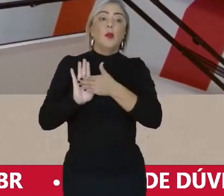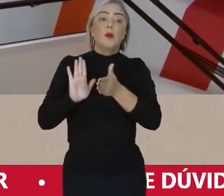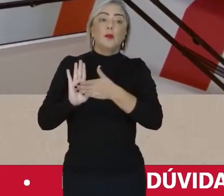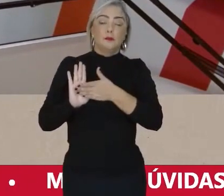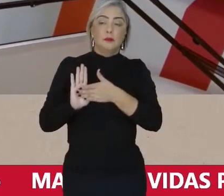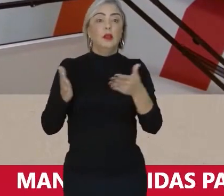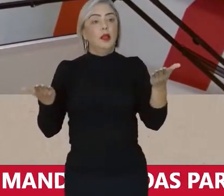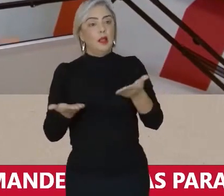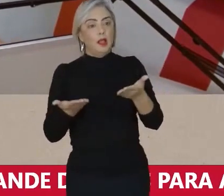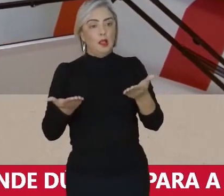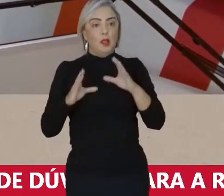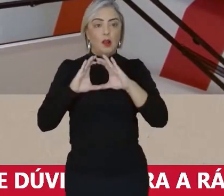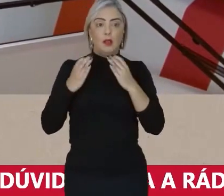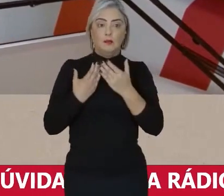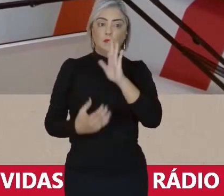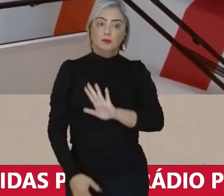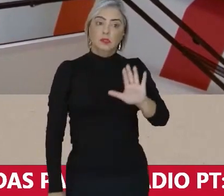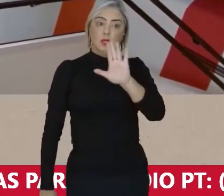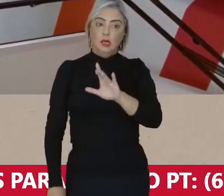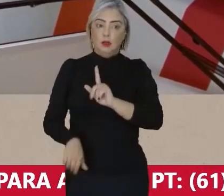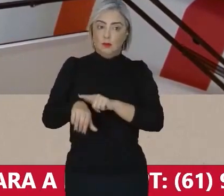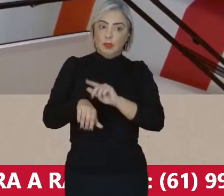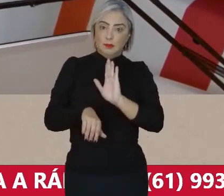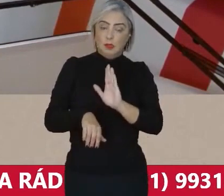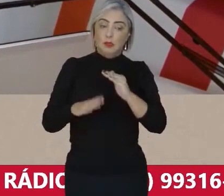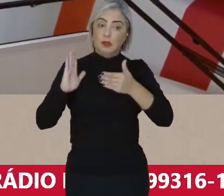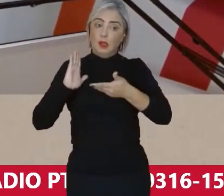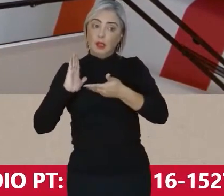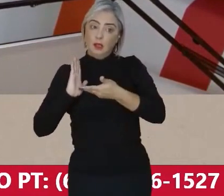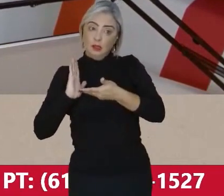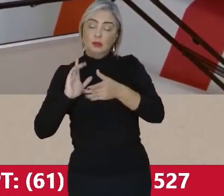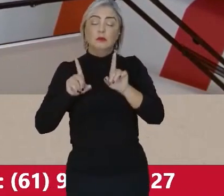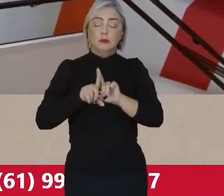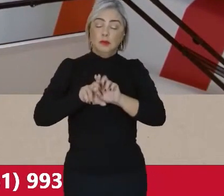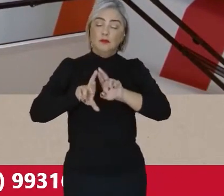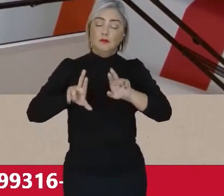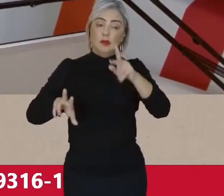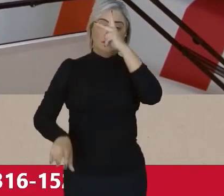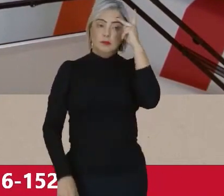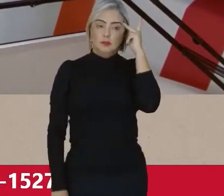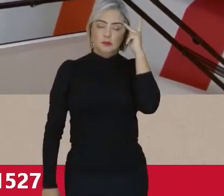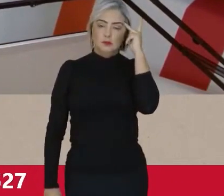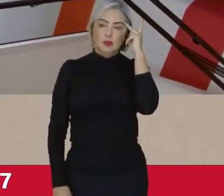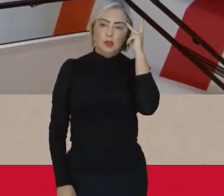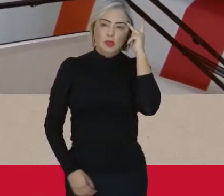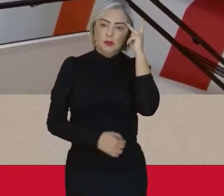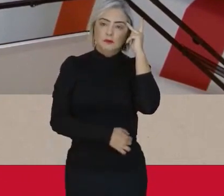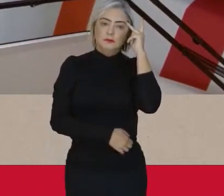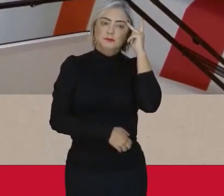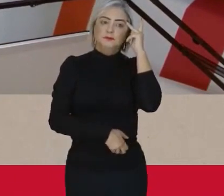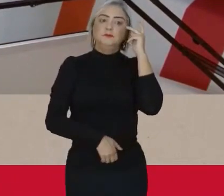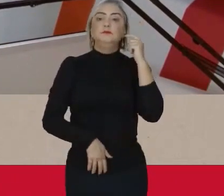campanha. E agora, na comissão geral, começa daqui a pouquinho na Câmara, também vamos ter várias pessoas, né, que